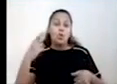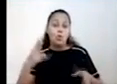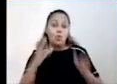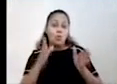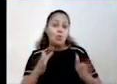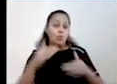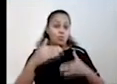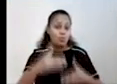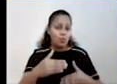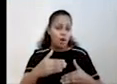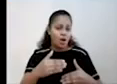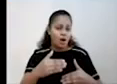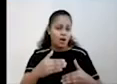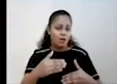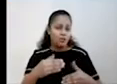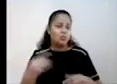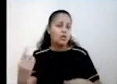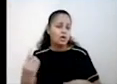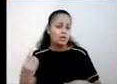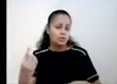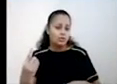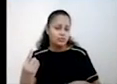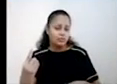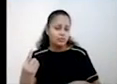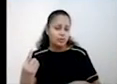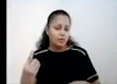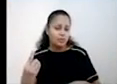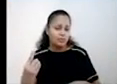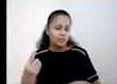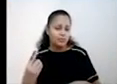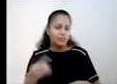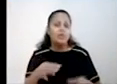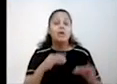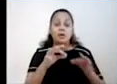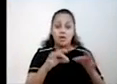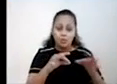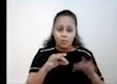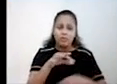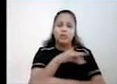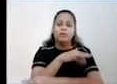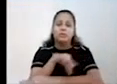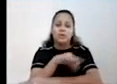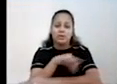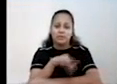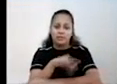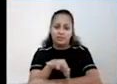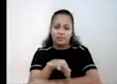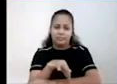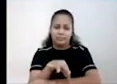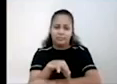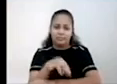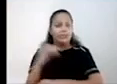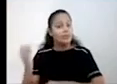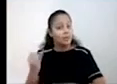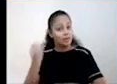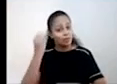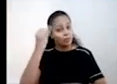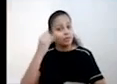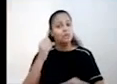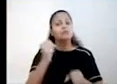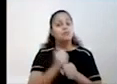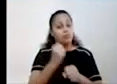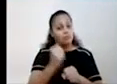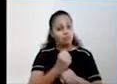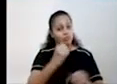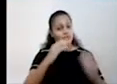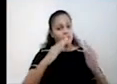O desenho é um dos documentos mais importantes de um projeto arquitetônico e é essencial para projetar ou construir